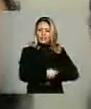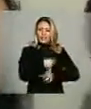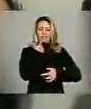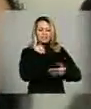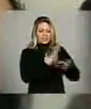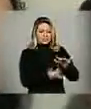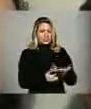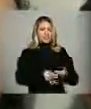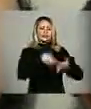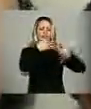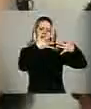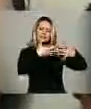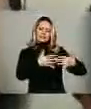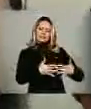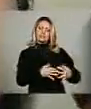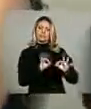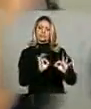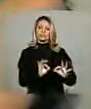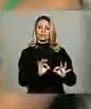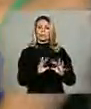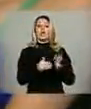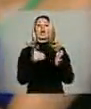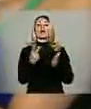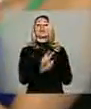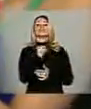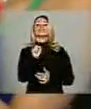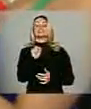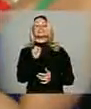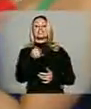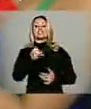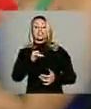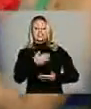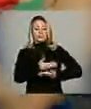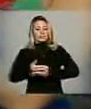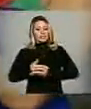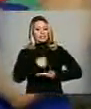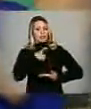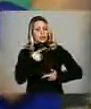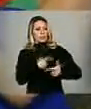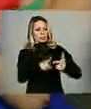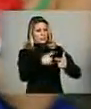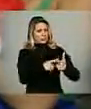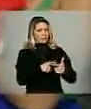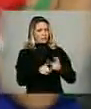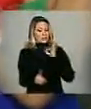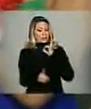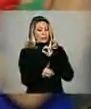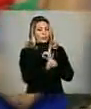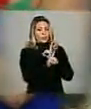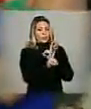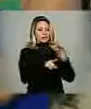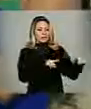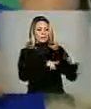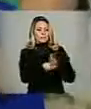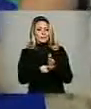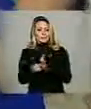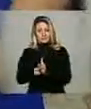a identificação. Então, o que acontece? Se o neném tiver algum probleminha, vai ser detectado no